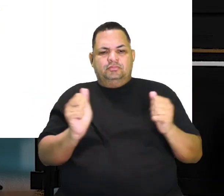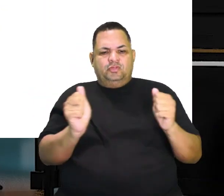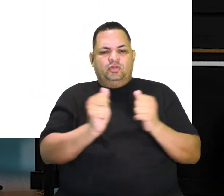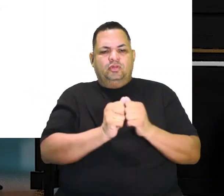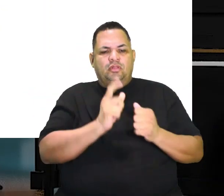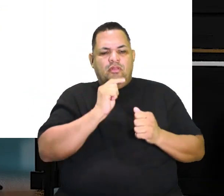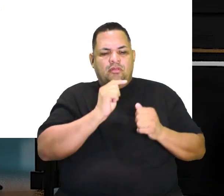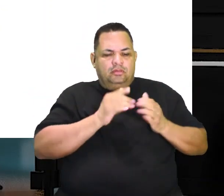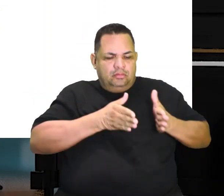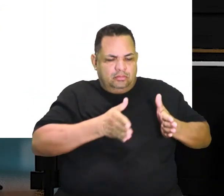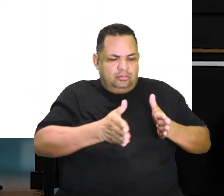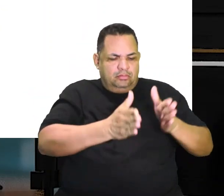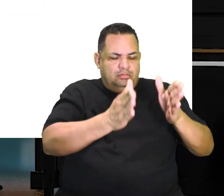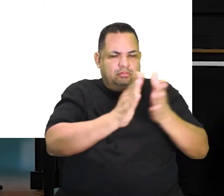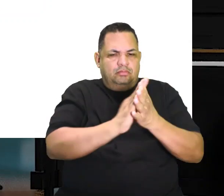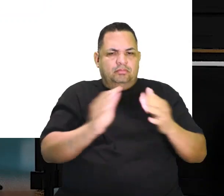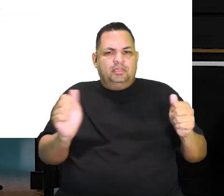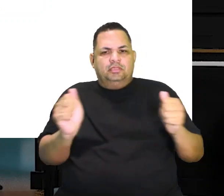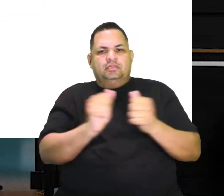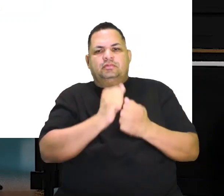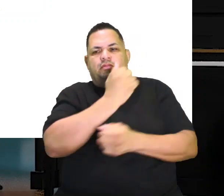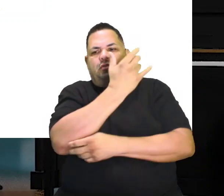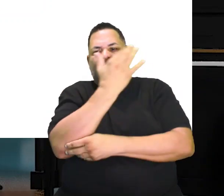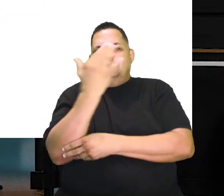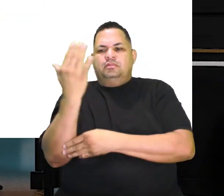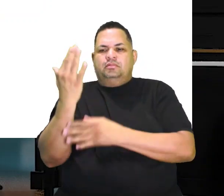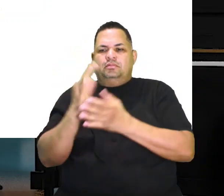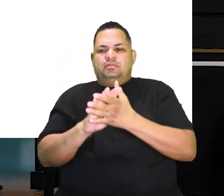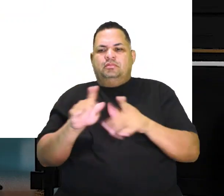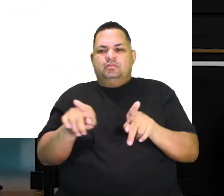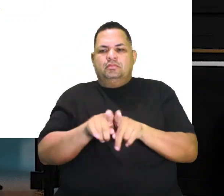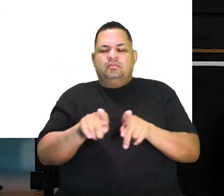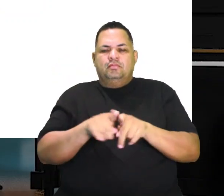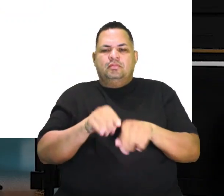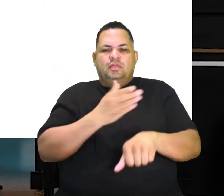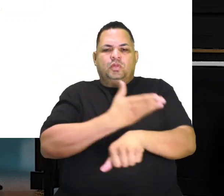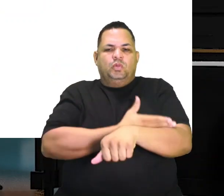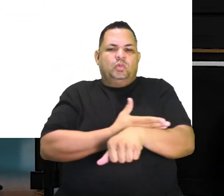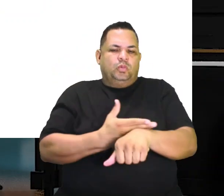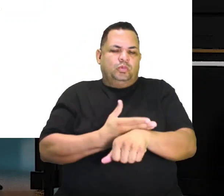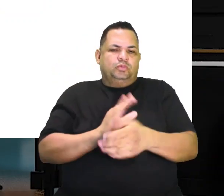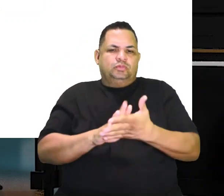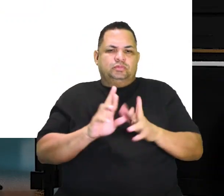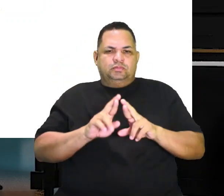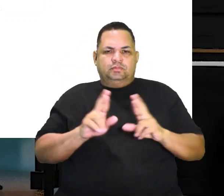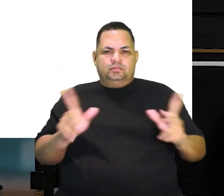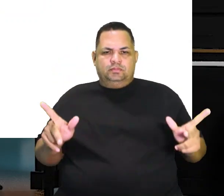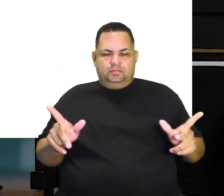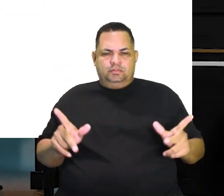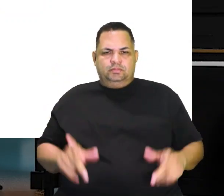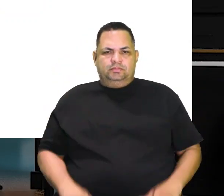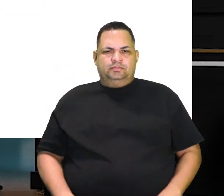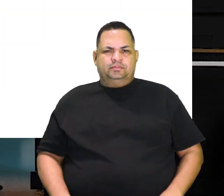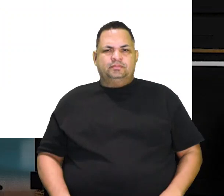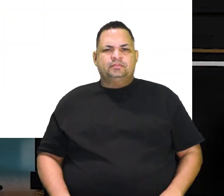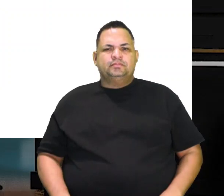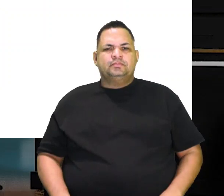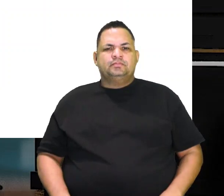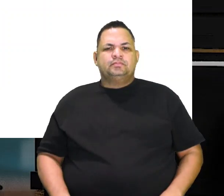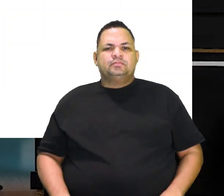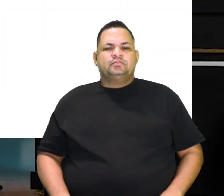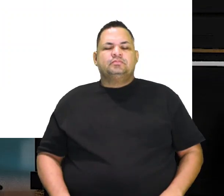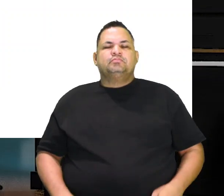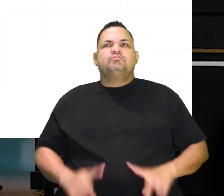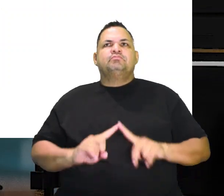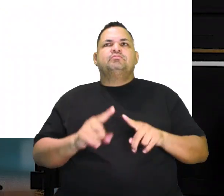que está muito próximo à floresta também. Então, são costumes diferentes, não é verdade? Ah, professora, mas para que